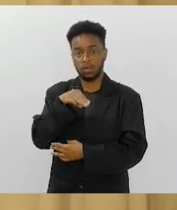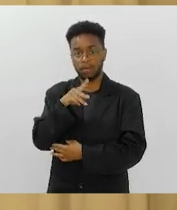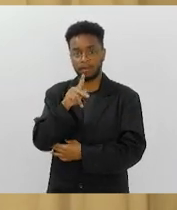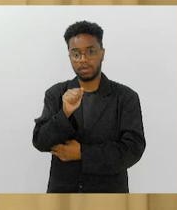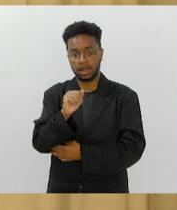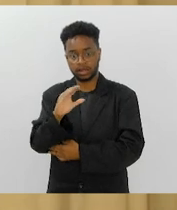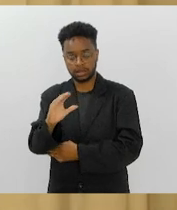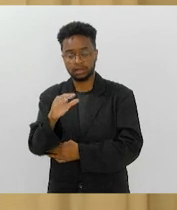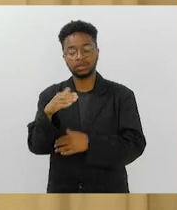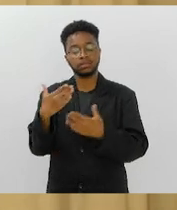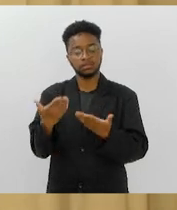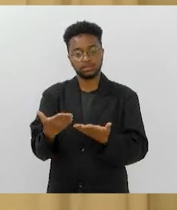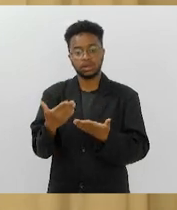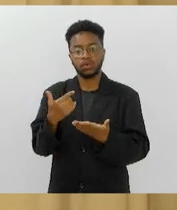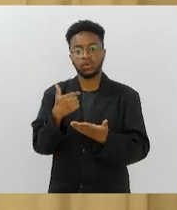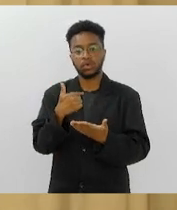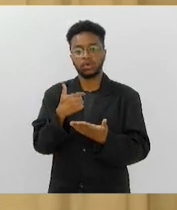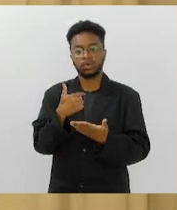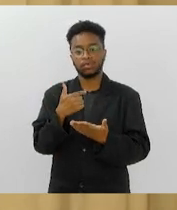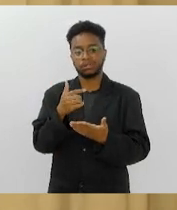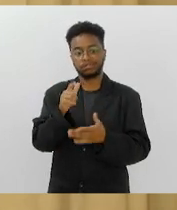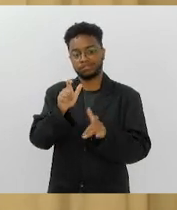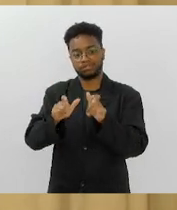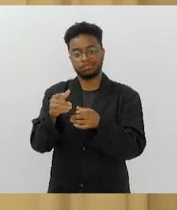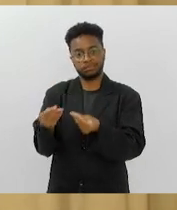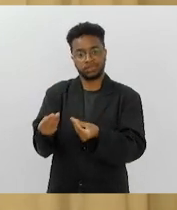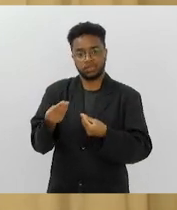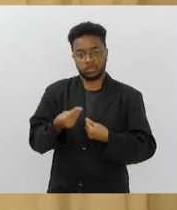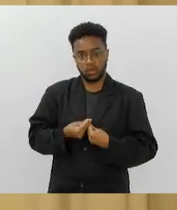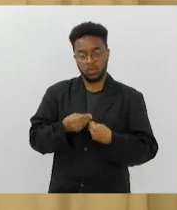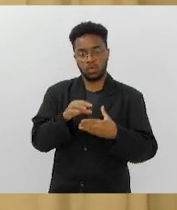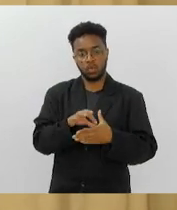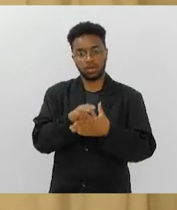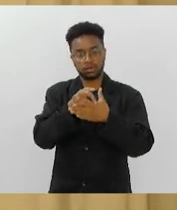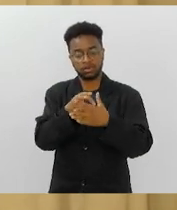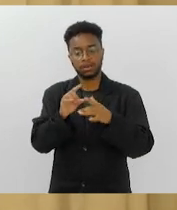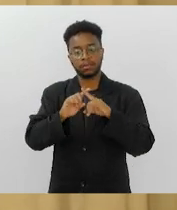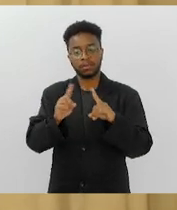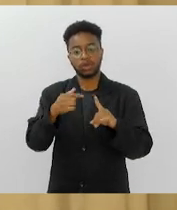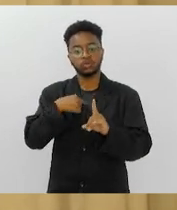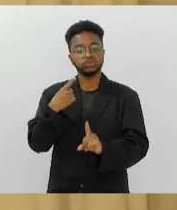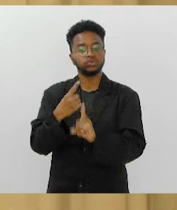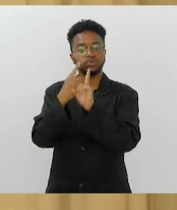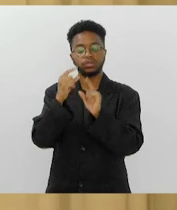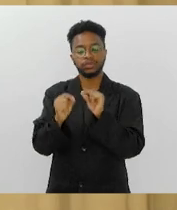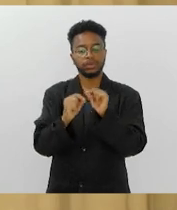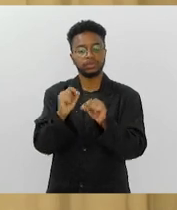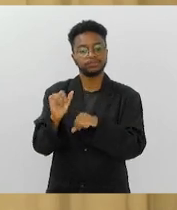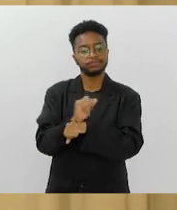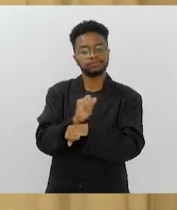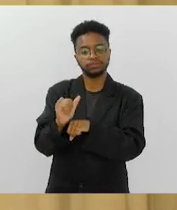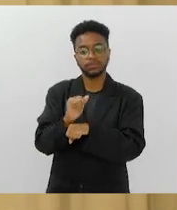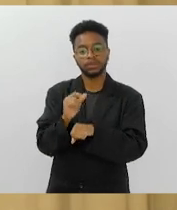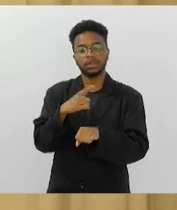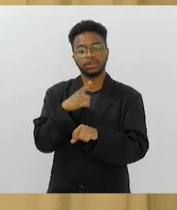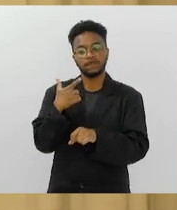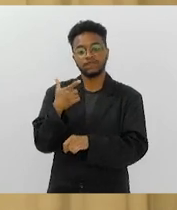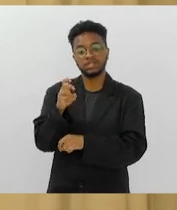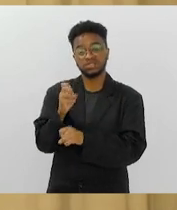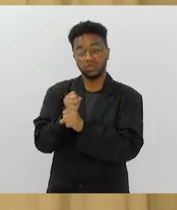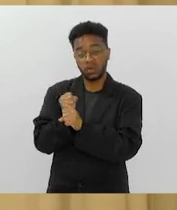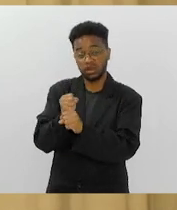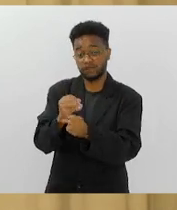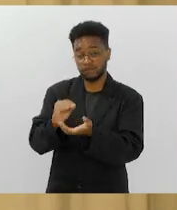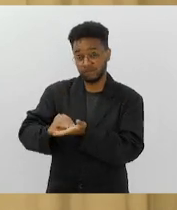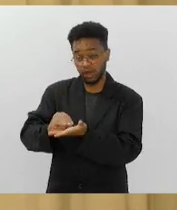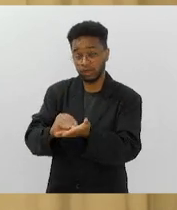fui presenteado com esse comando. E aqui eu descobri que esse ferramental todo que nesses outros 25 anos eu não tinha,